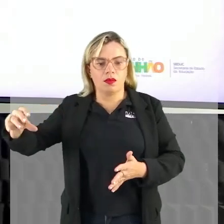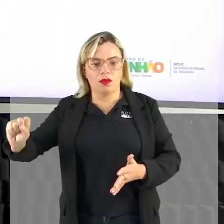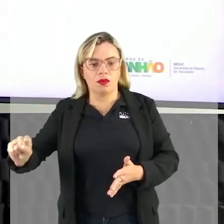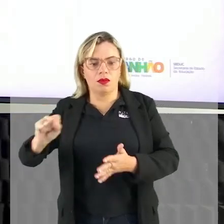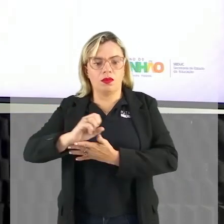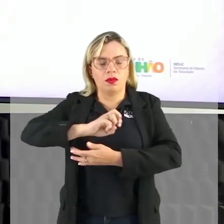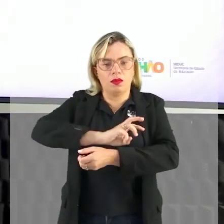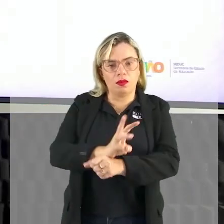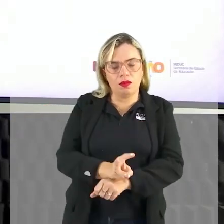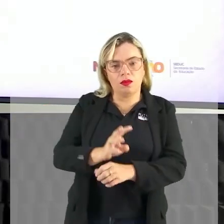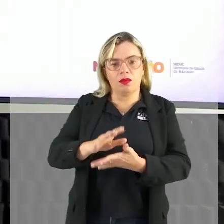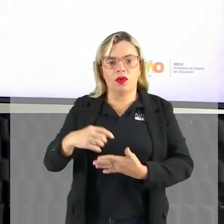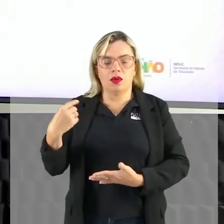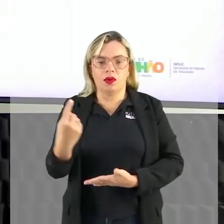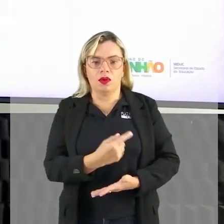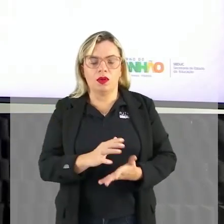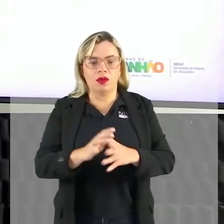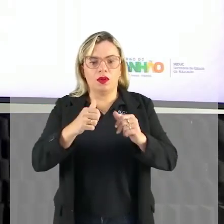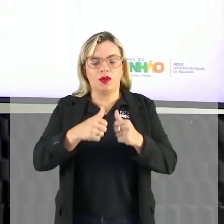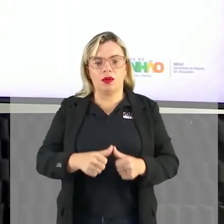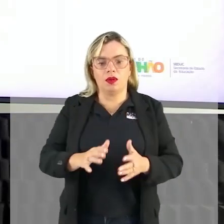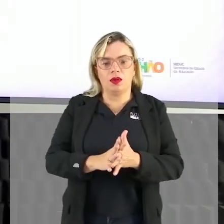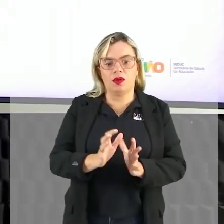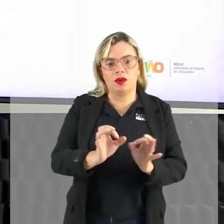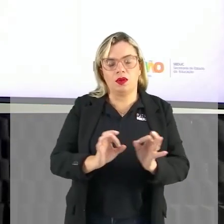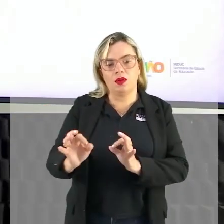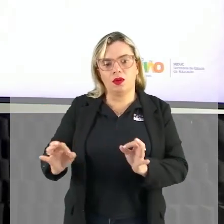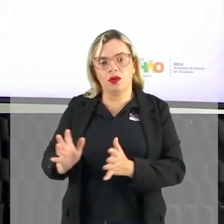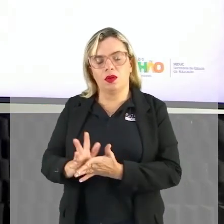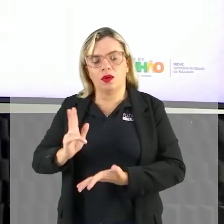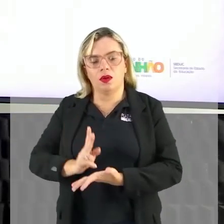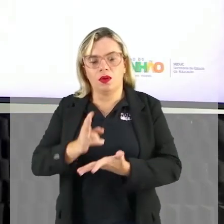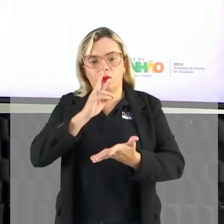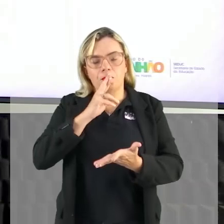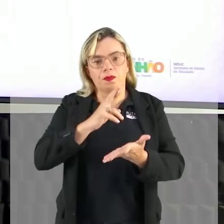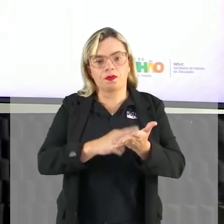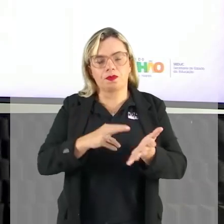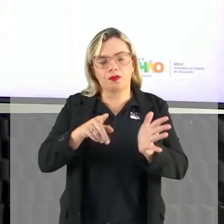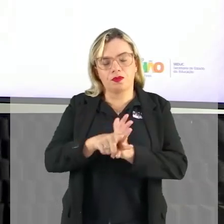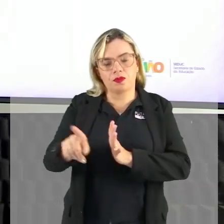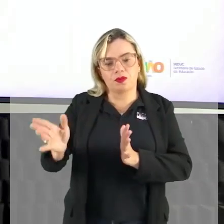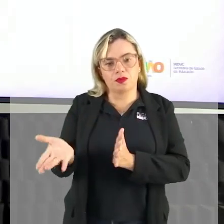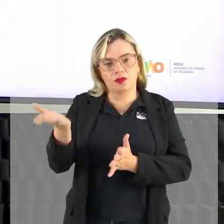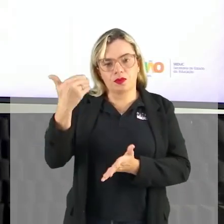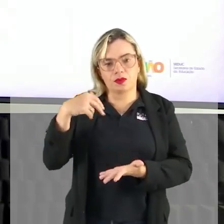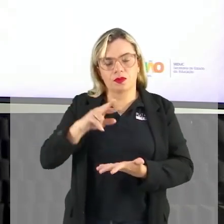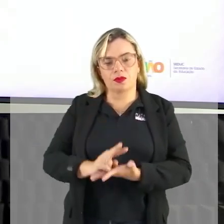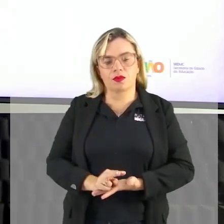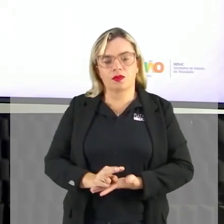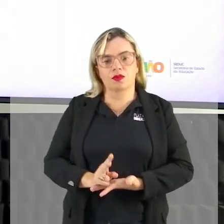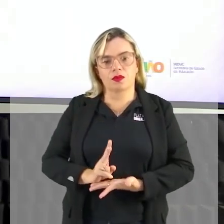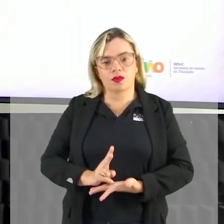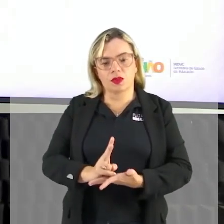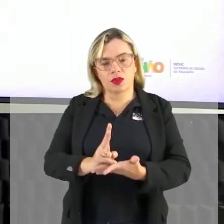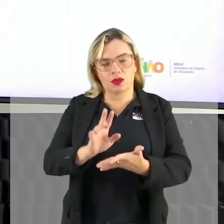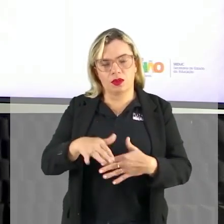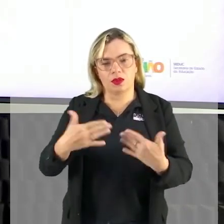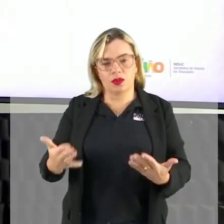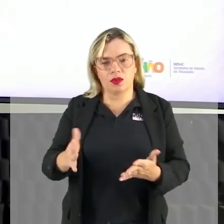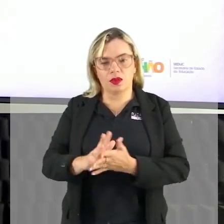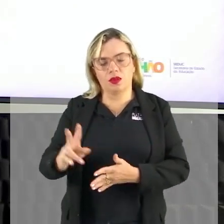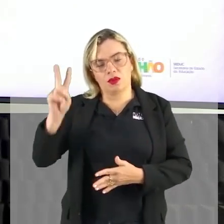UEMA, né? Nós estamos aqui numa sequência de resolução de questões e vamos dar continuidade, mas sempre